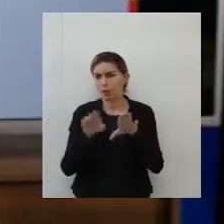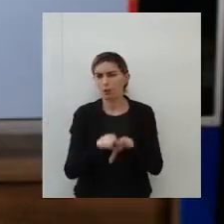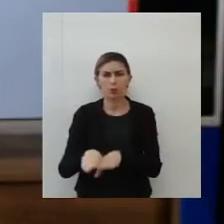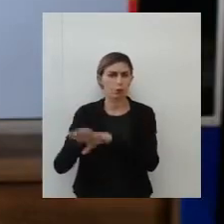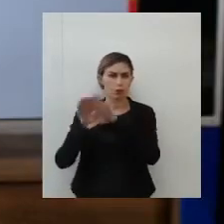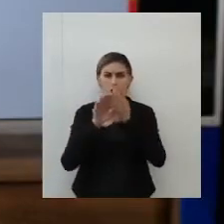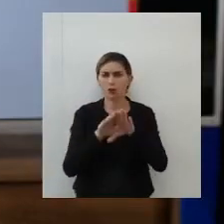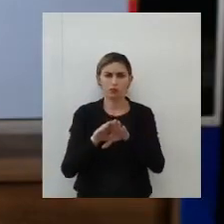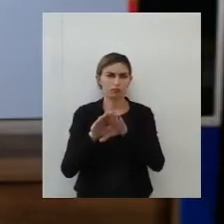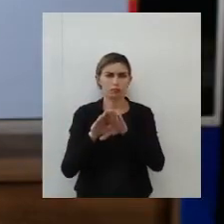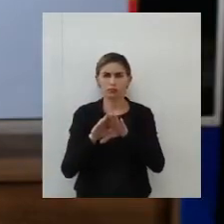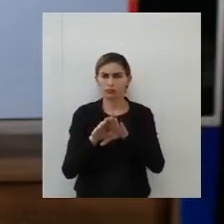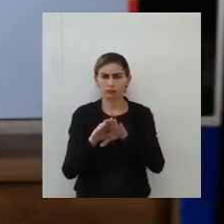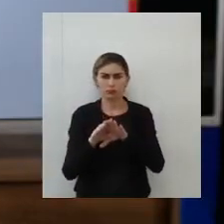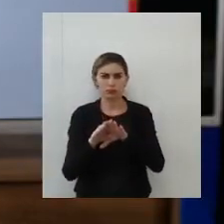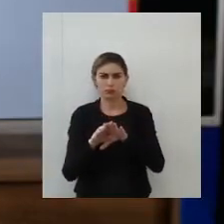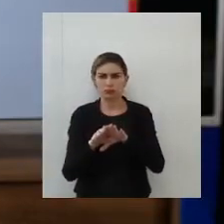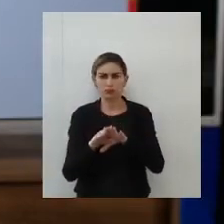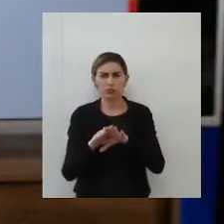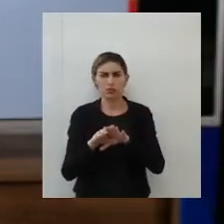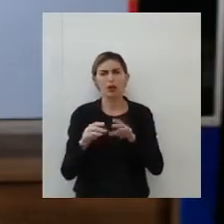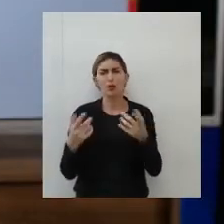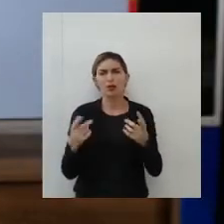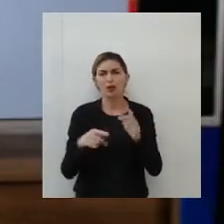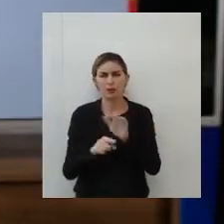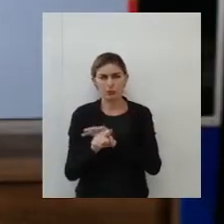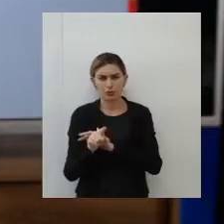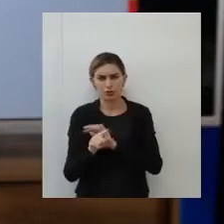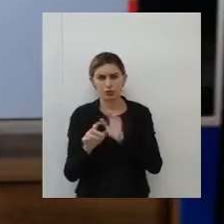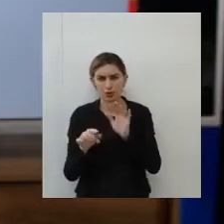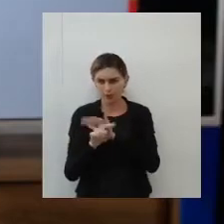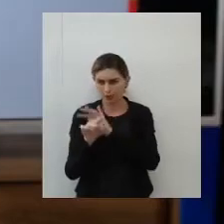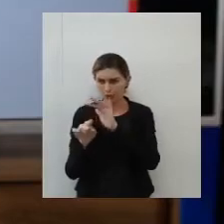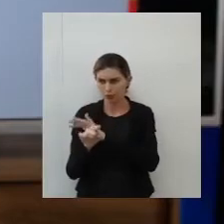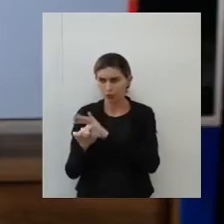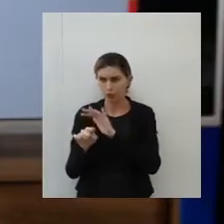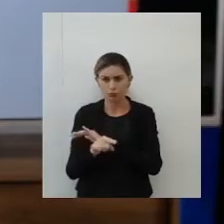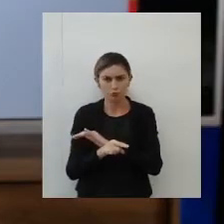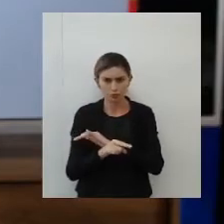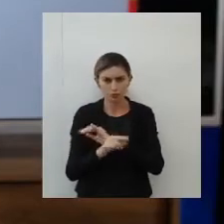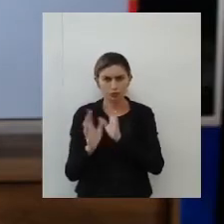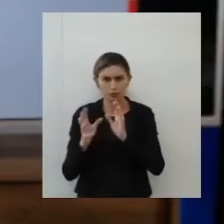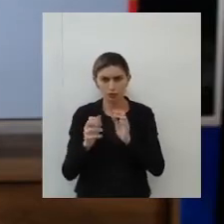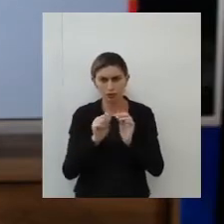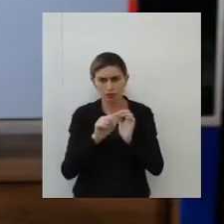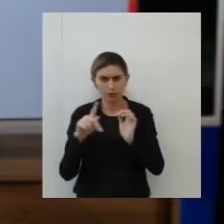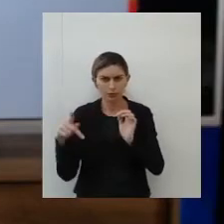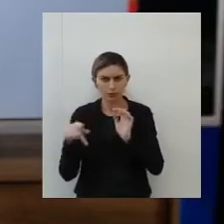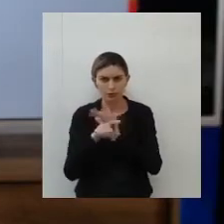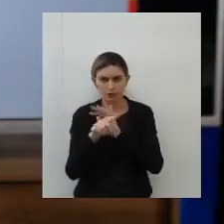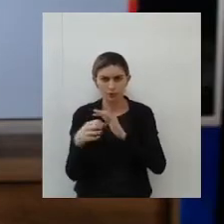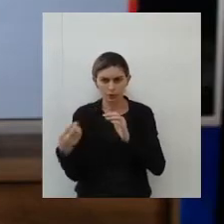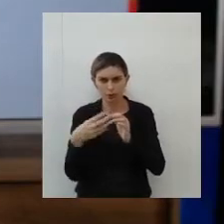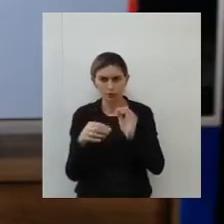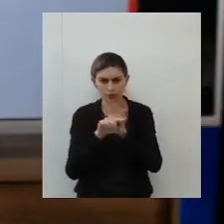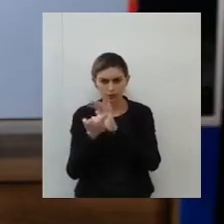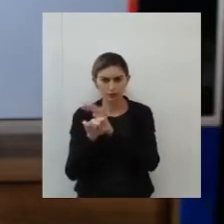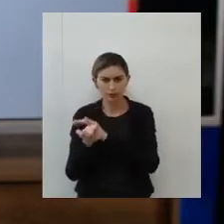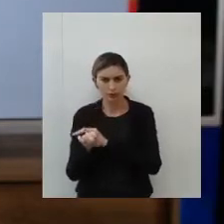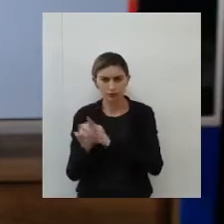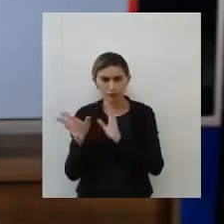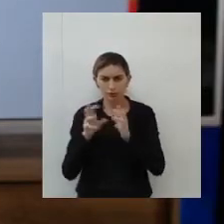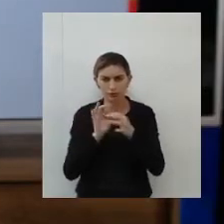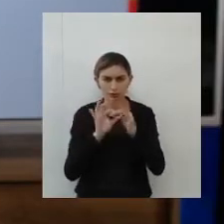igualitária. Pessoal da técnica, já está liberado as perguntas no aplicativo novo?